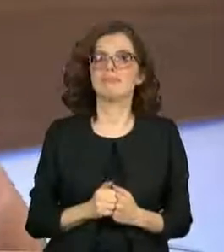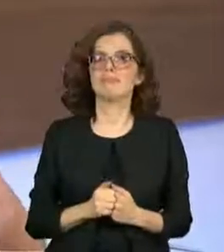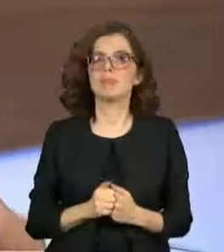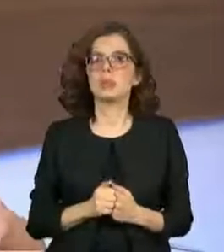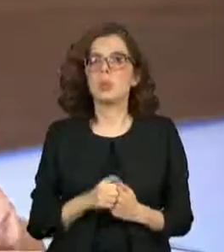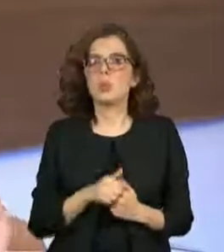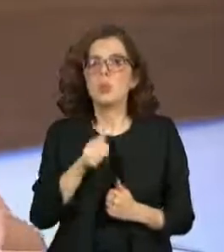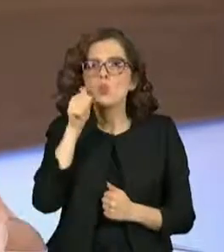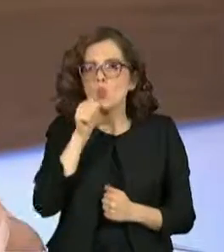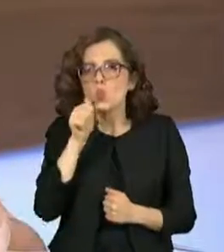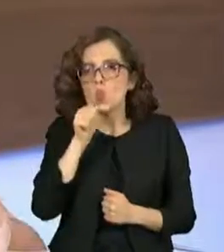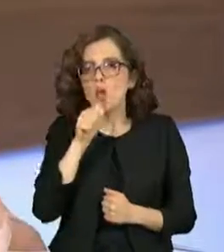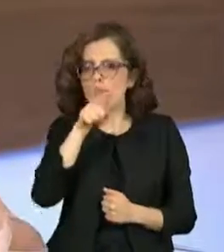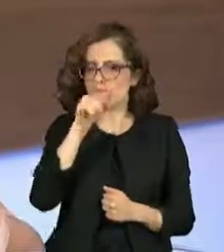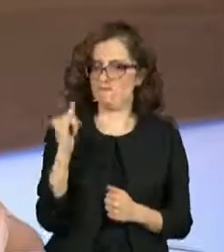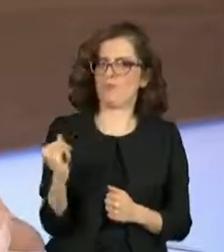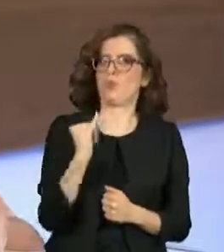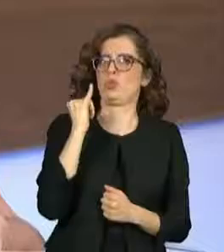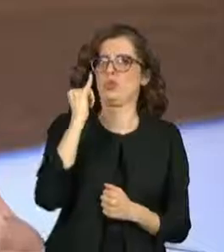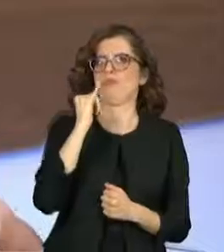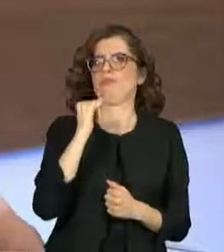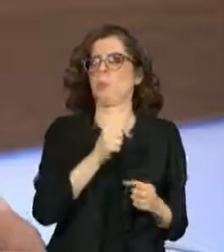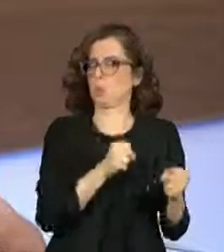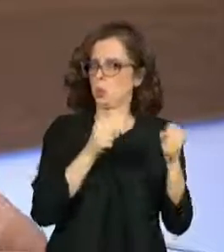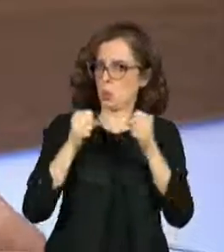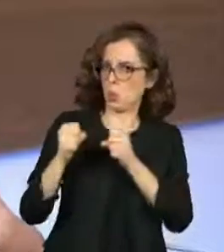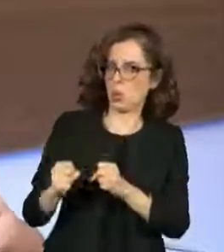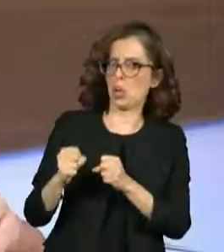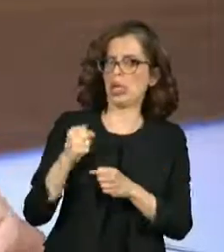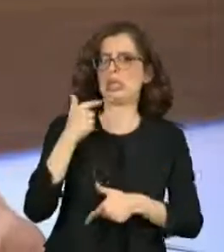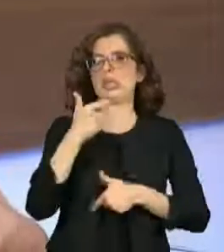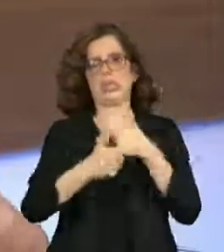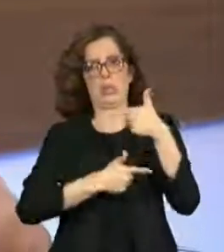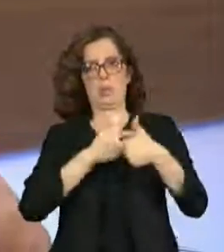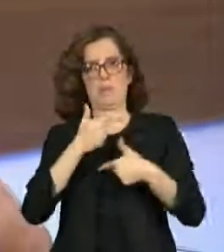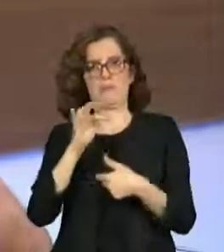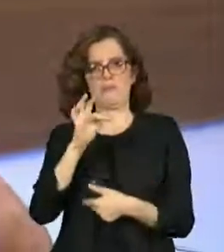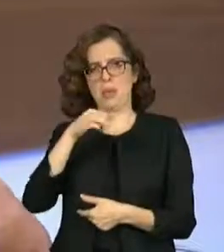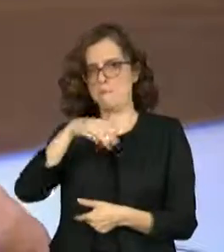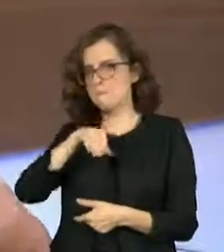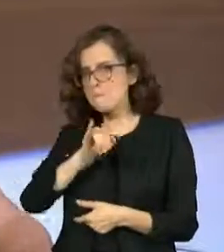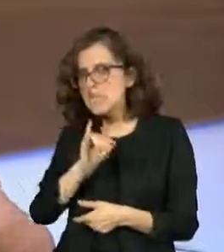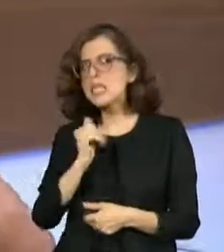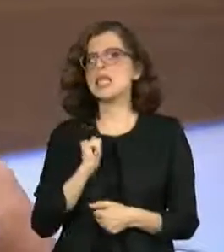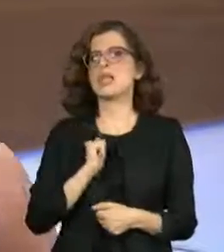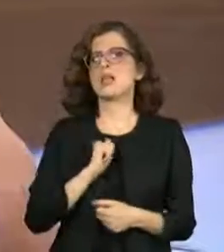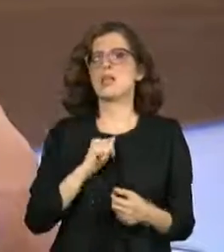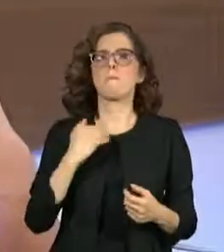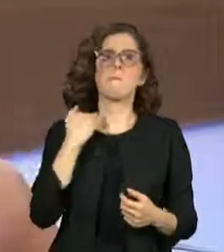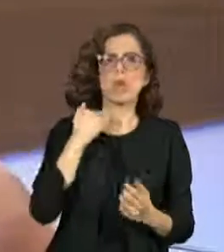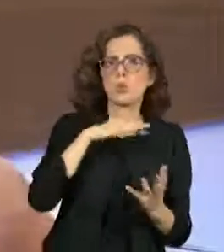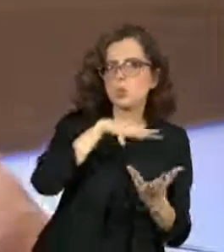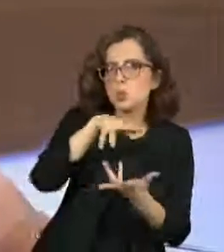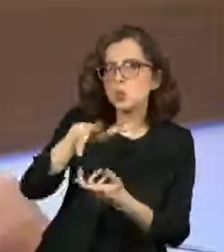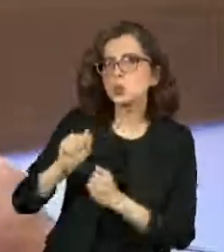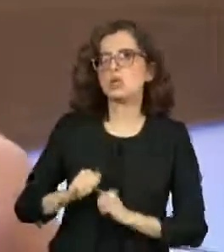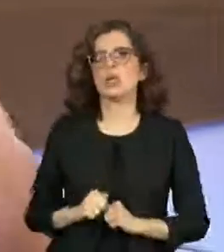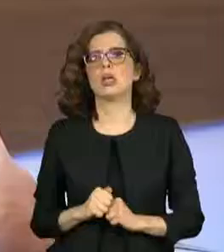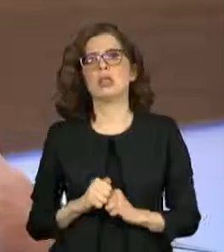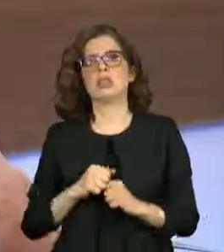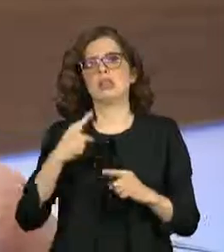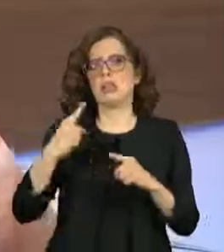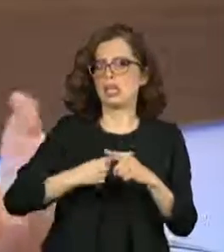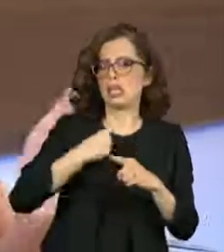importantes espaços de poder, o FMI, Banco Mundial, o Banco da Inglaterra, qual que a importância de a gente ter mais economistas mulheres e